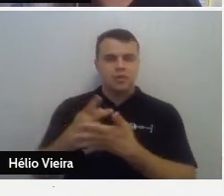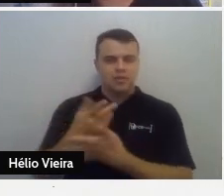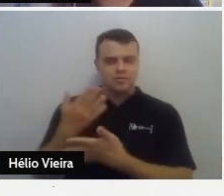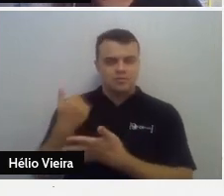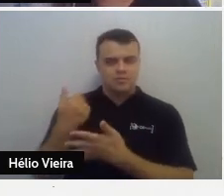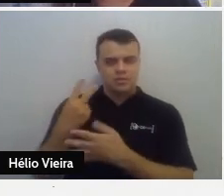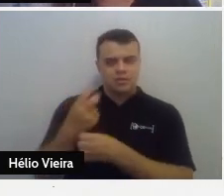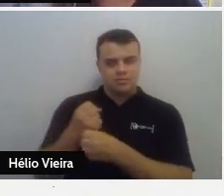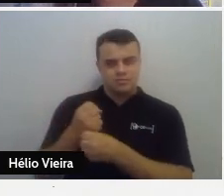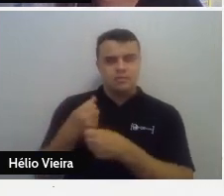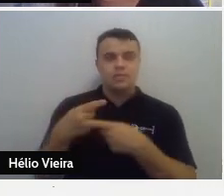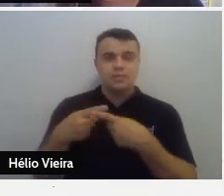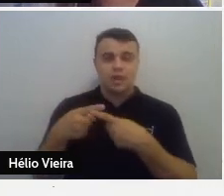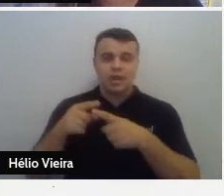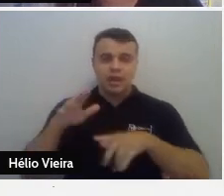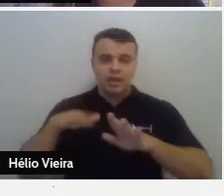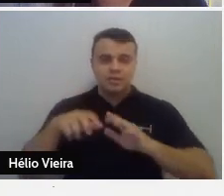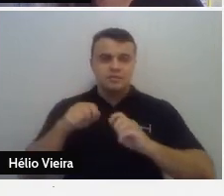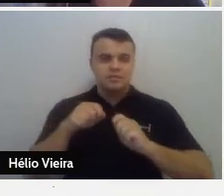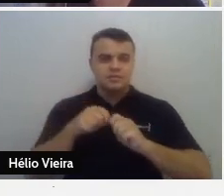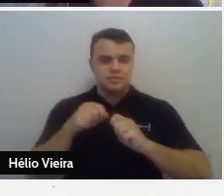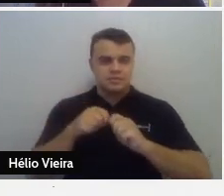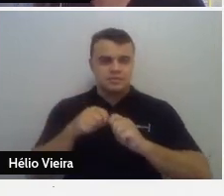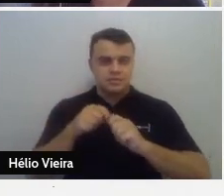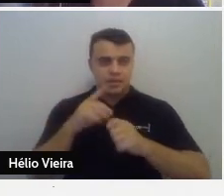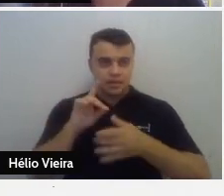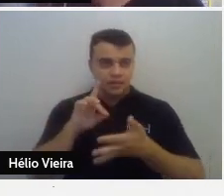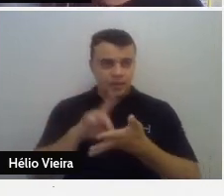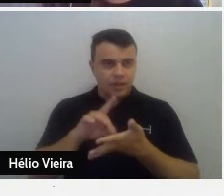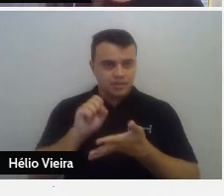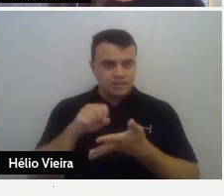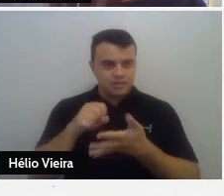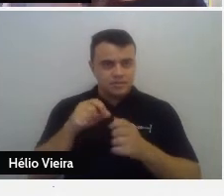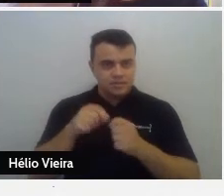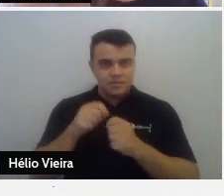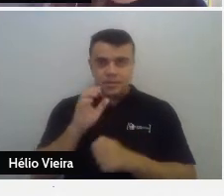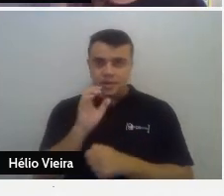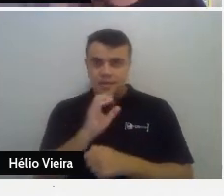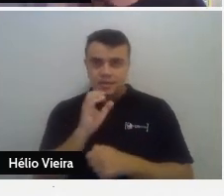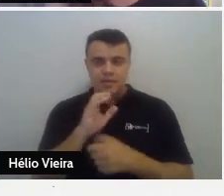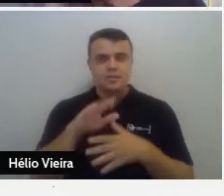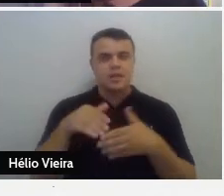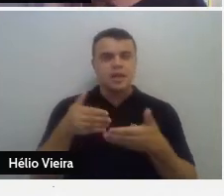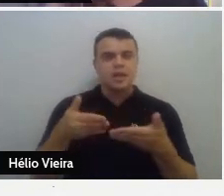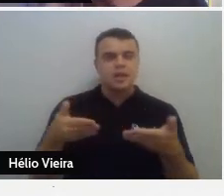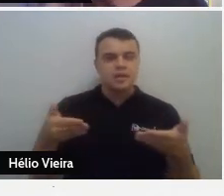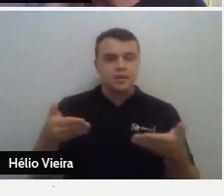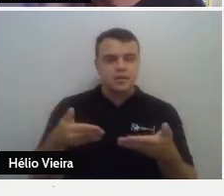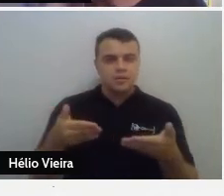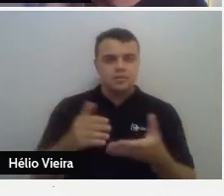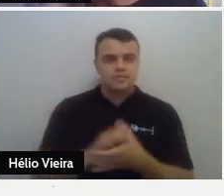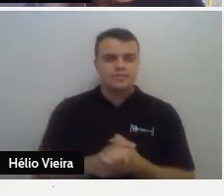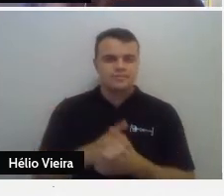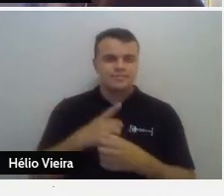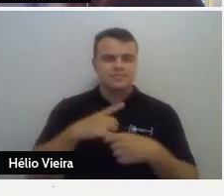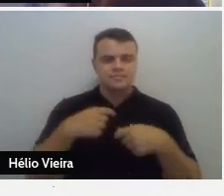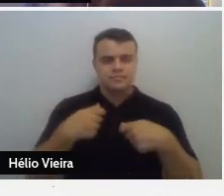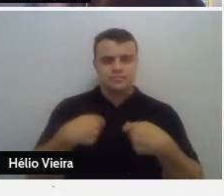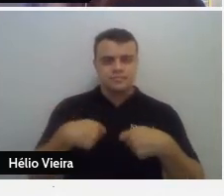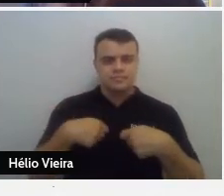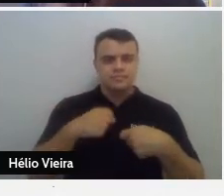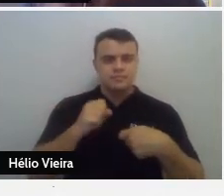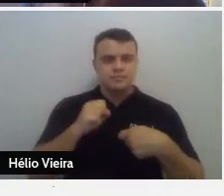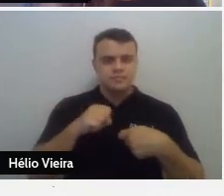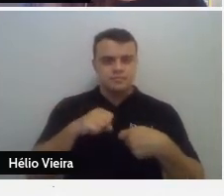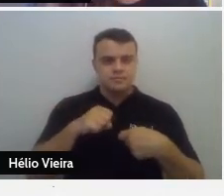muitas vezes foi feito, na verdade, foi feito às pressas. E a partir daí, há uma necessidade